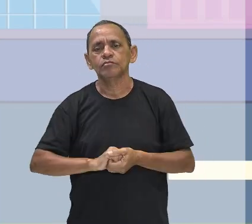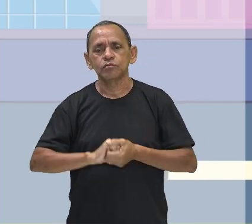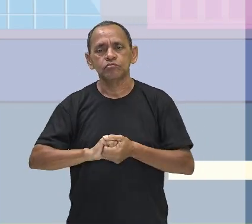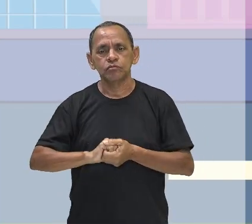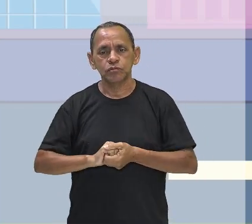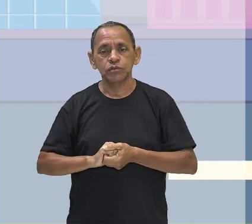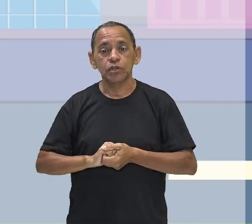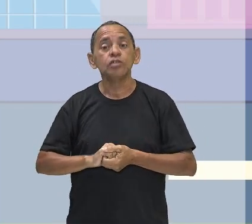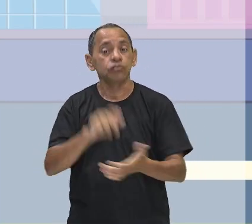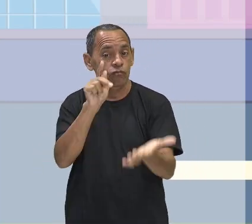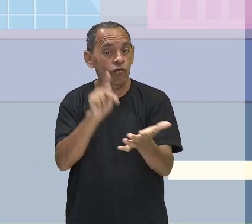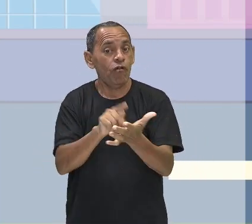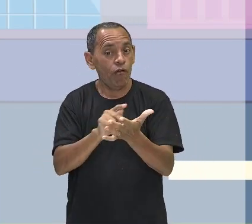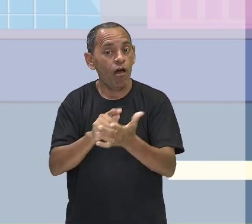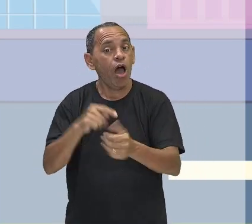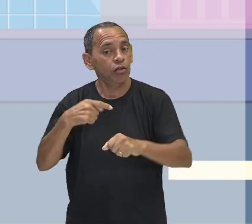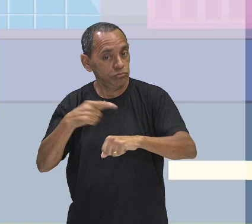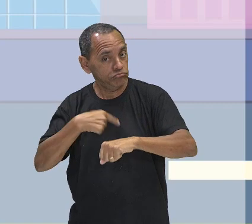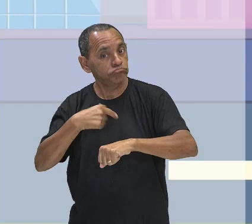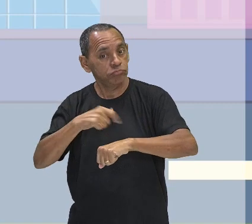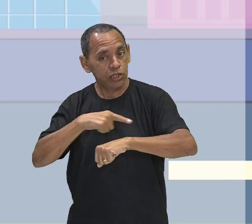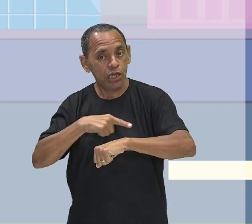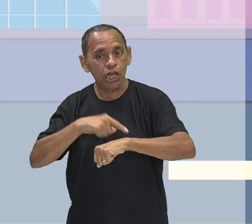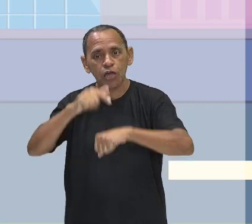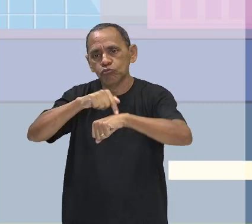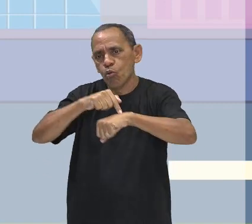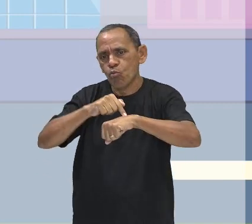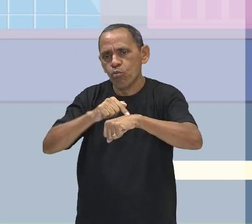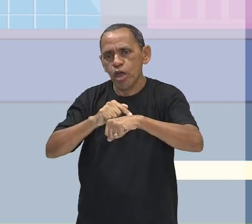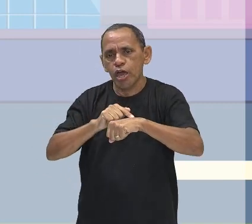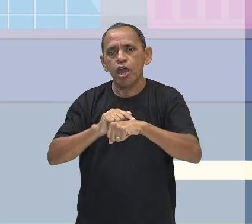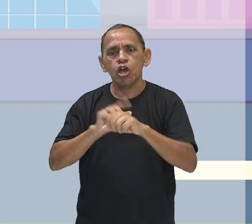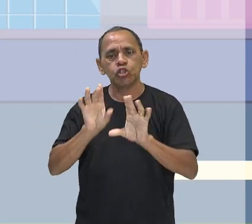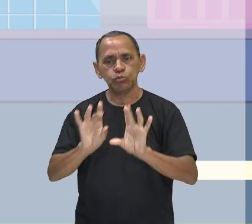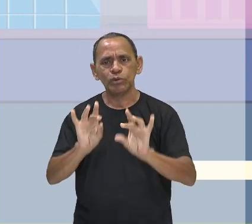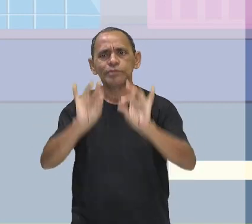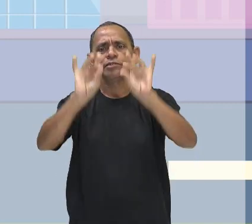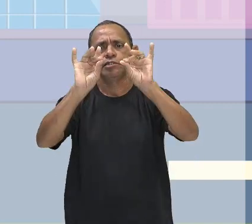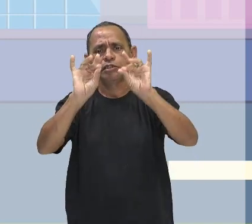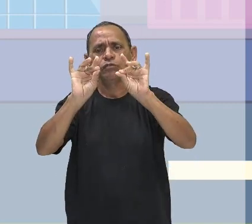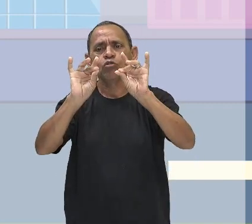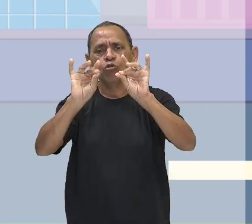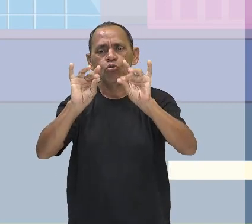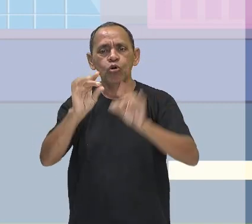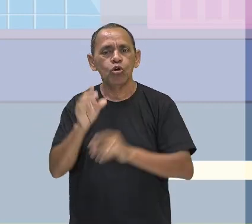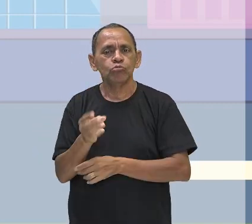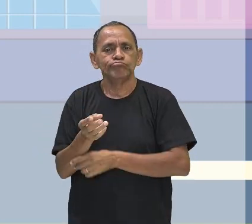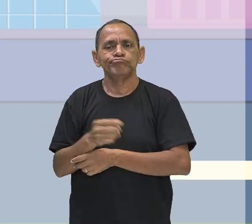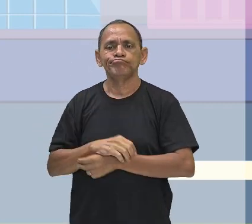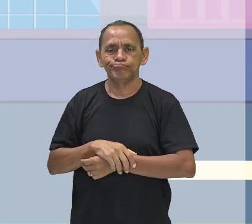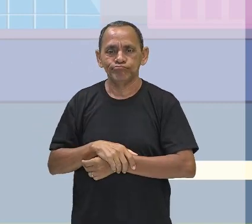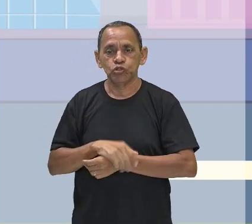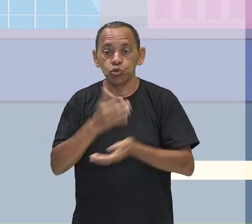um momento muito específico do seu nascimento enquanto ciência, mas essa